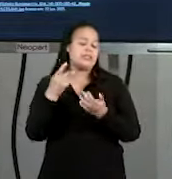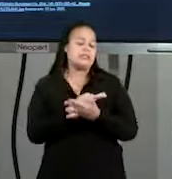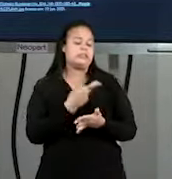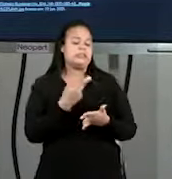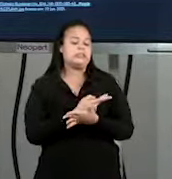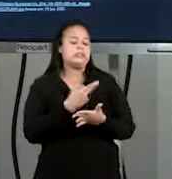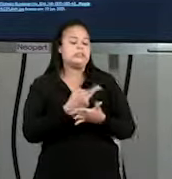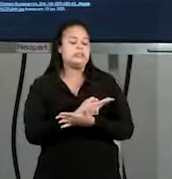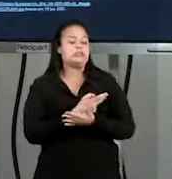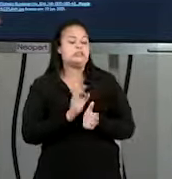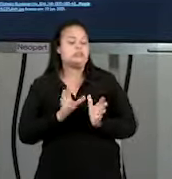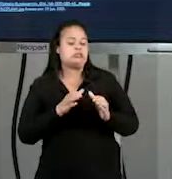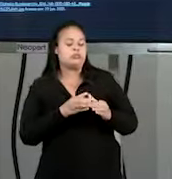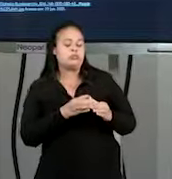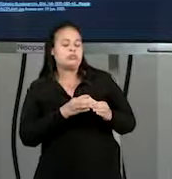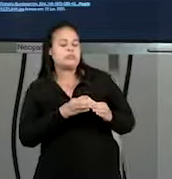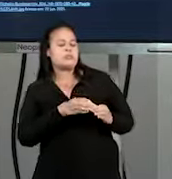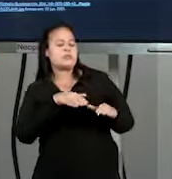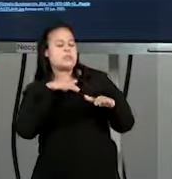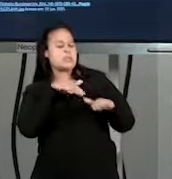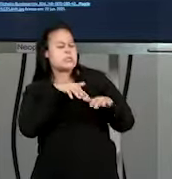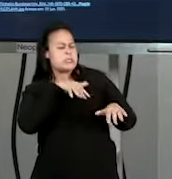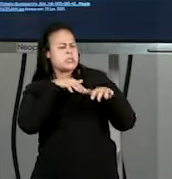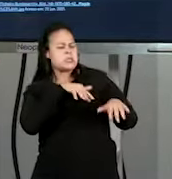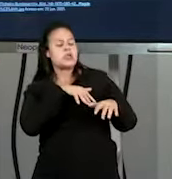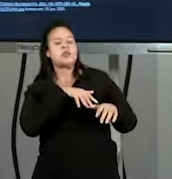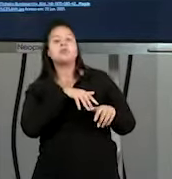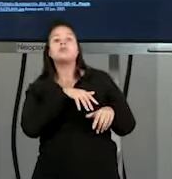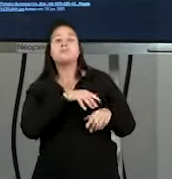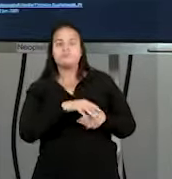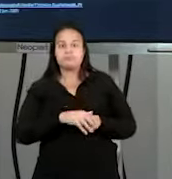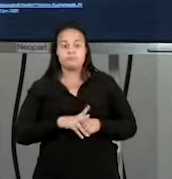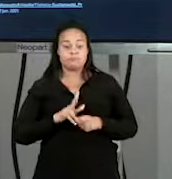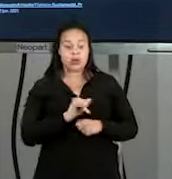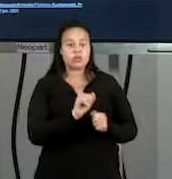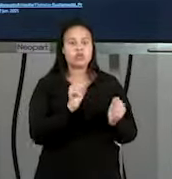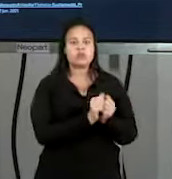da mesma etnia, então vamos perseguir todos que são da mesma etnia.